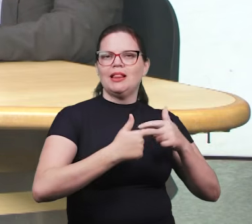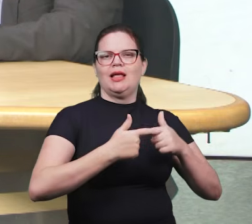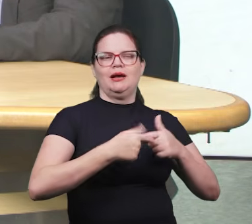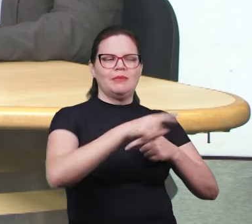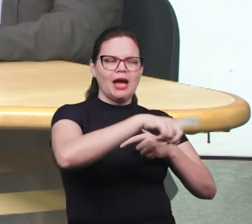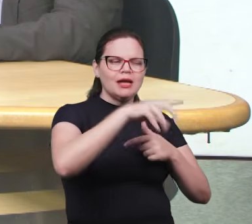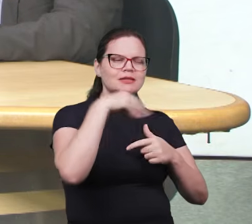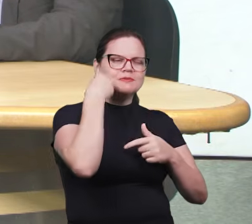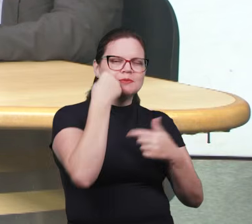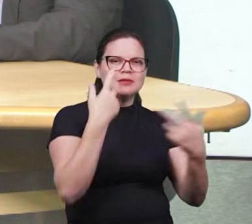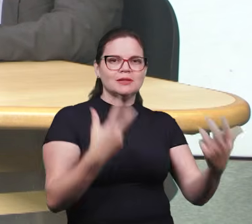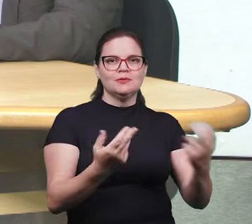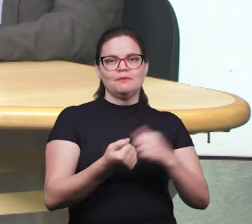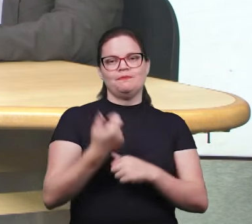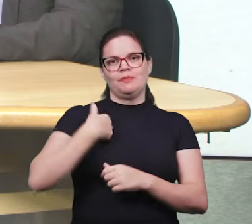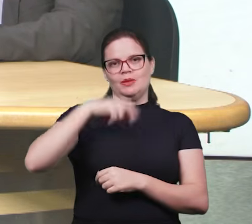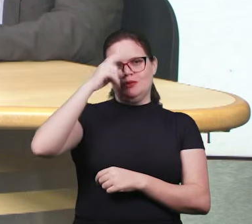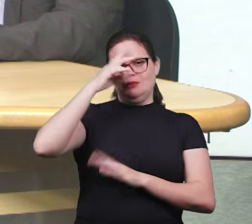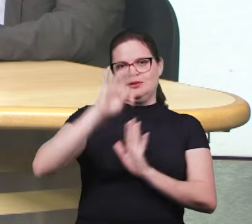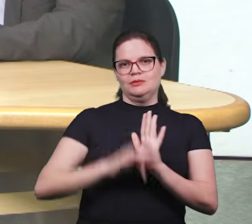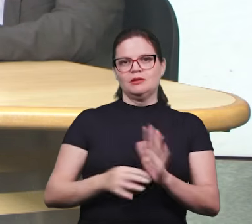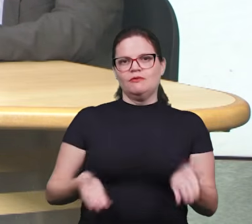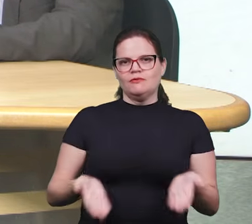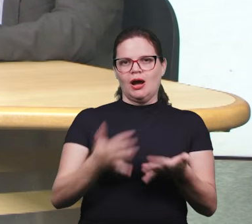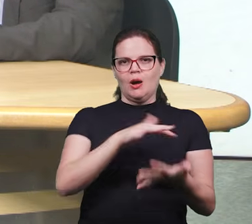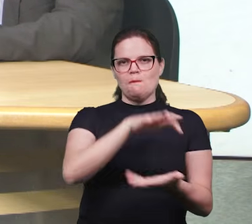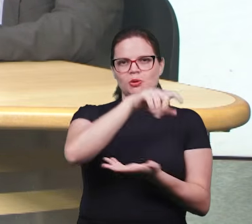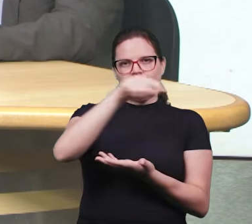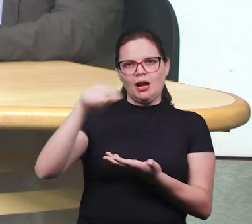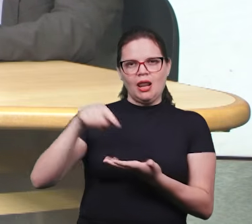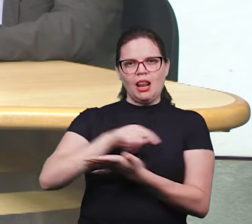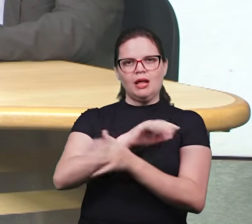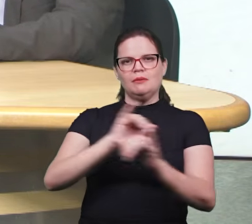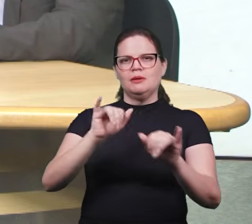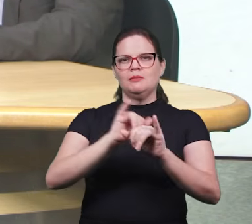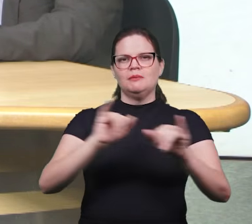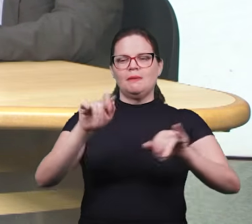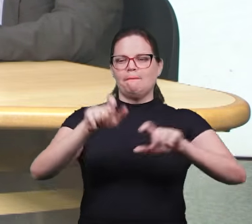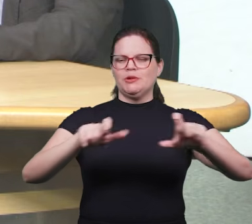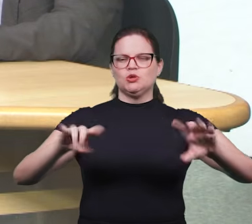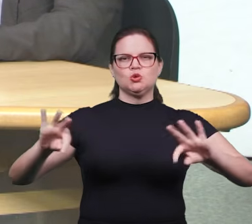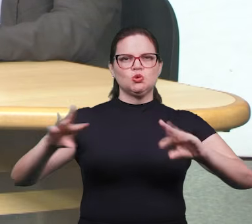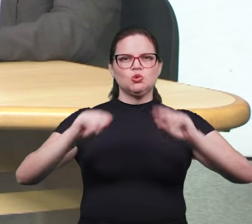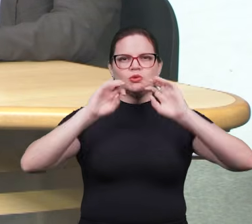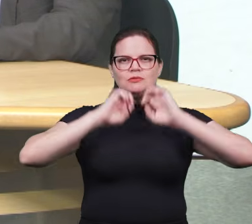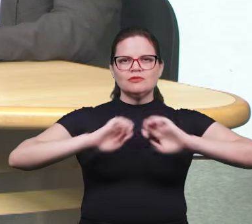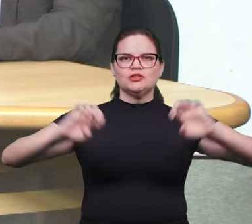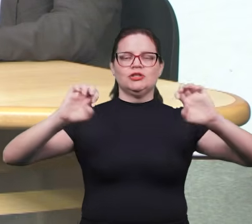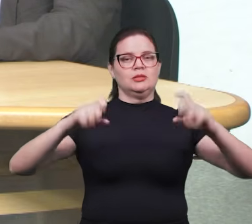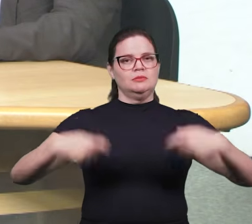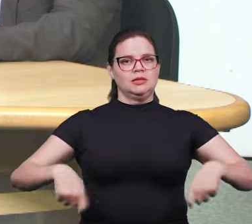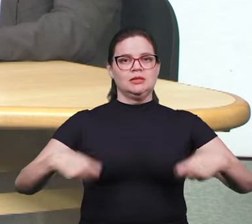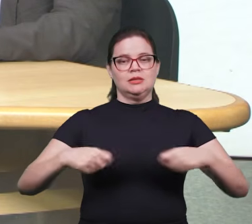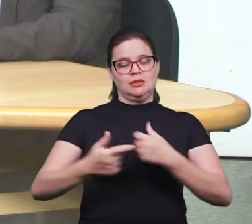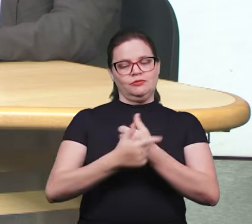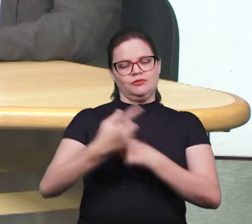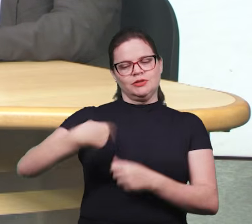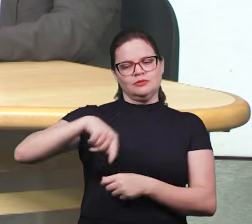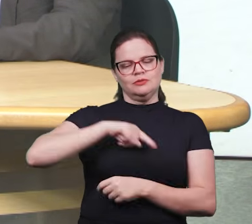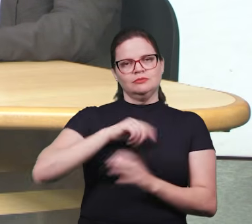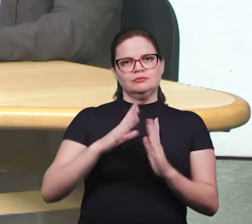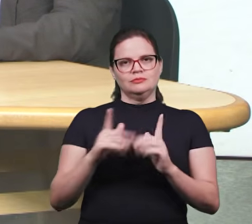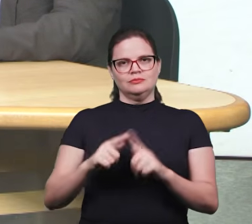daquele texto, ide por todo mundo, anunciar o É, evangelho a toda criatura. e É o papel da igreja,